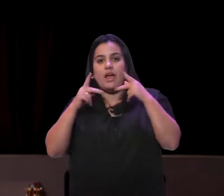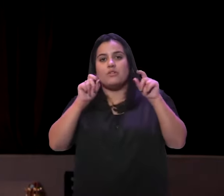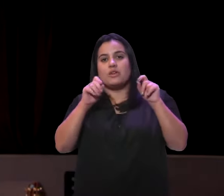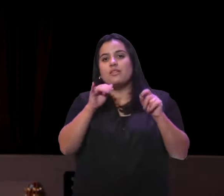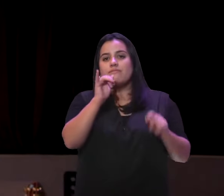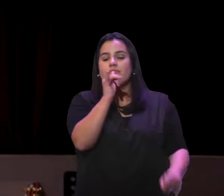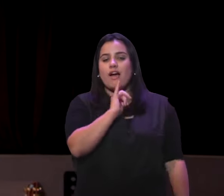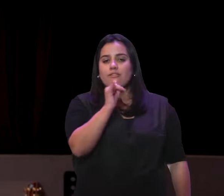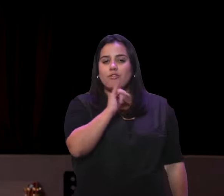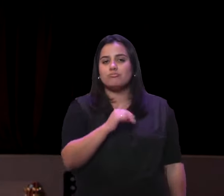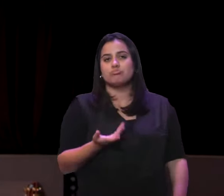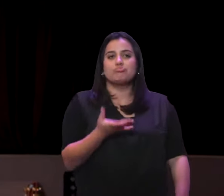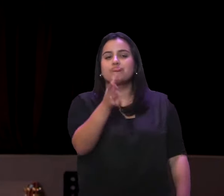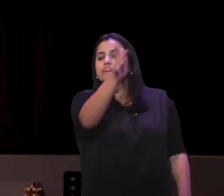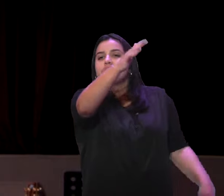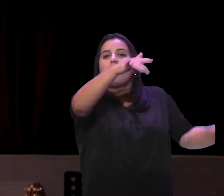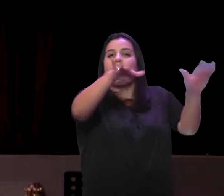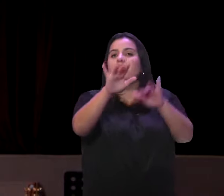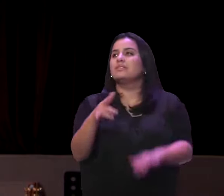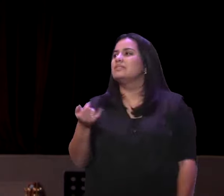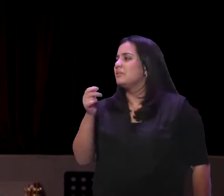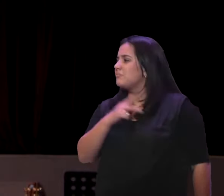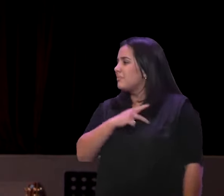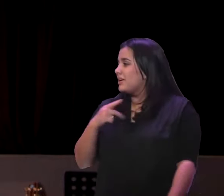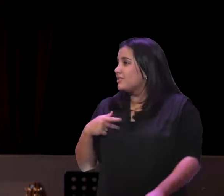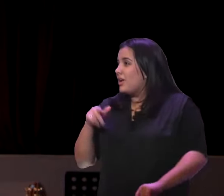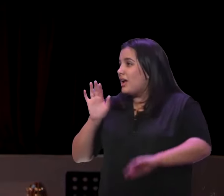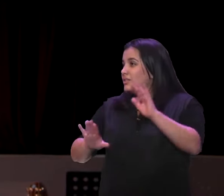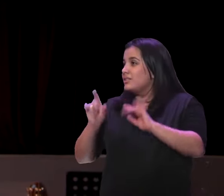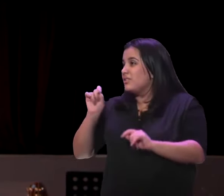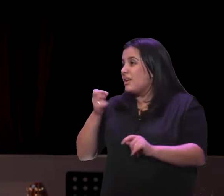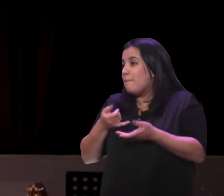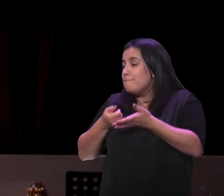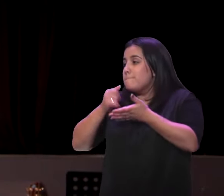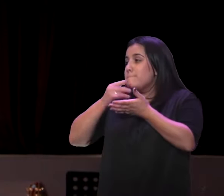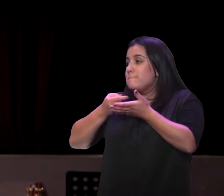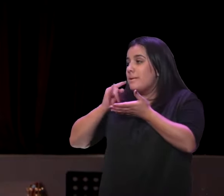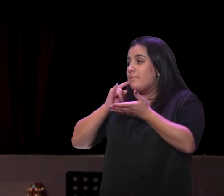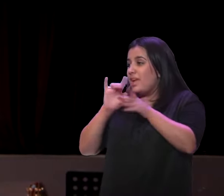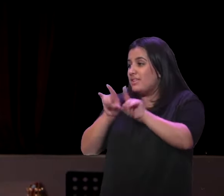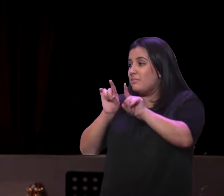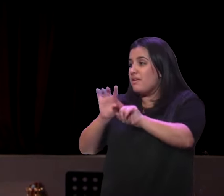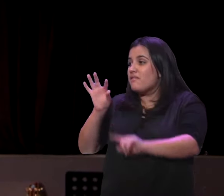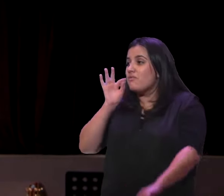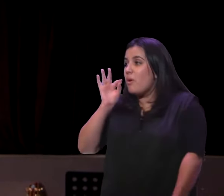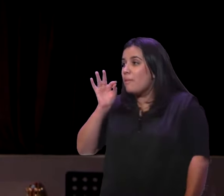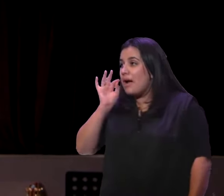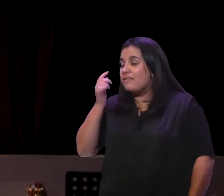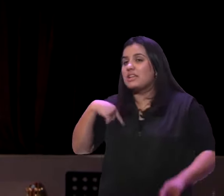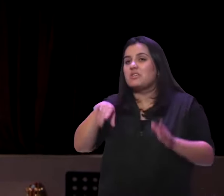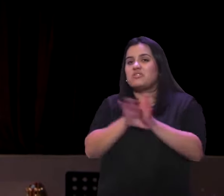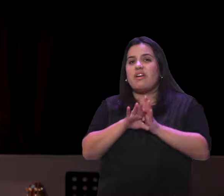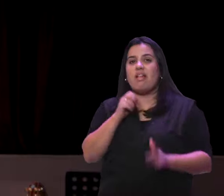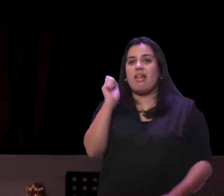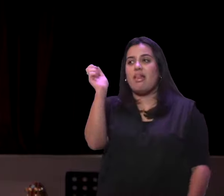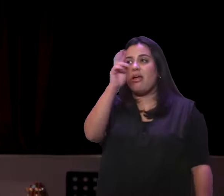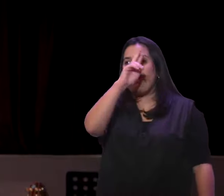igreja. Ela falou: pastor, tinha vezes que eu bebia antes de ir para o culto e fumava, e eu chegava chapada no